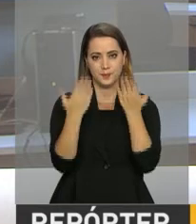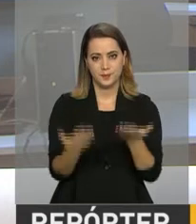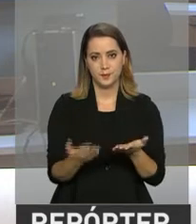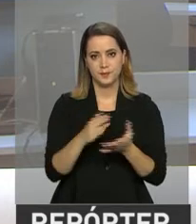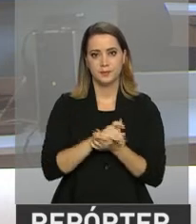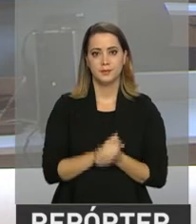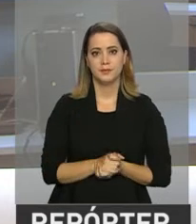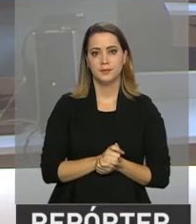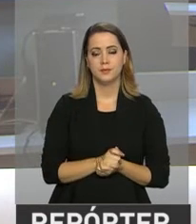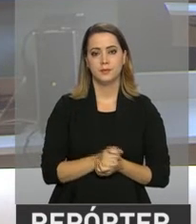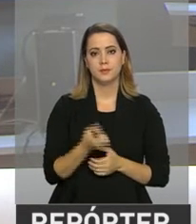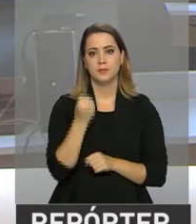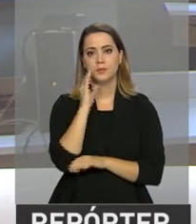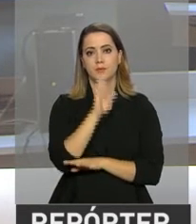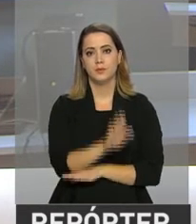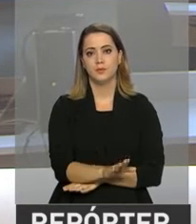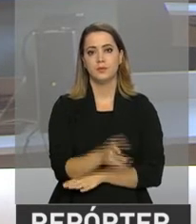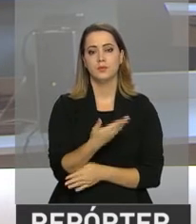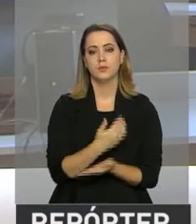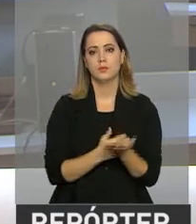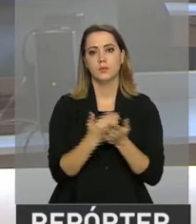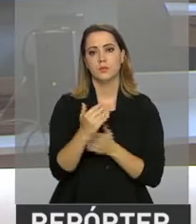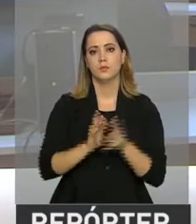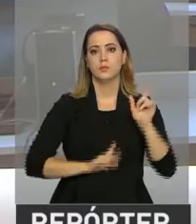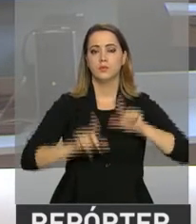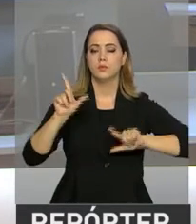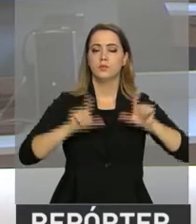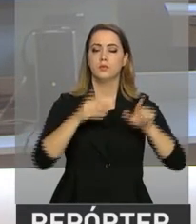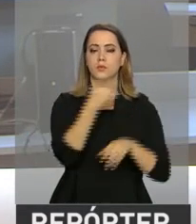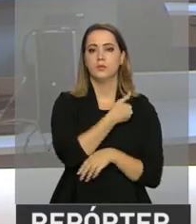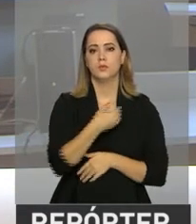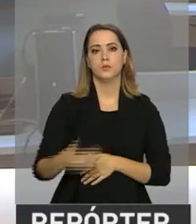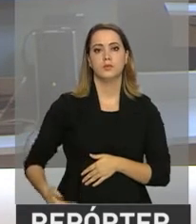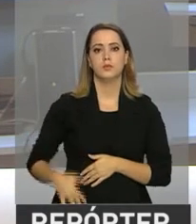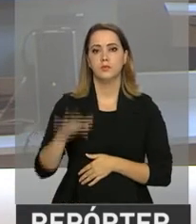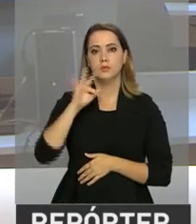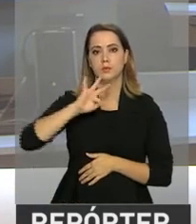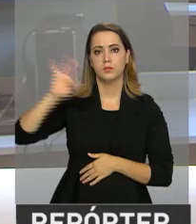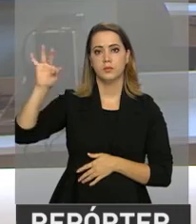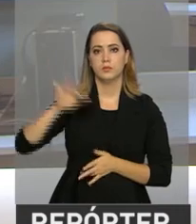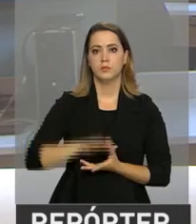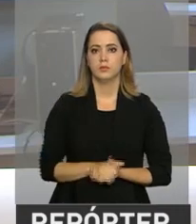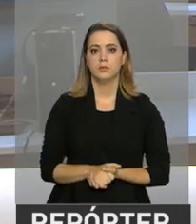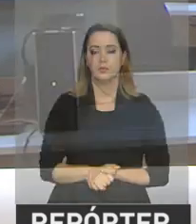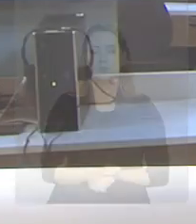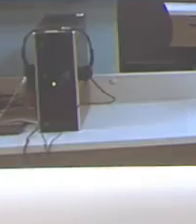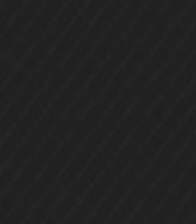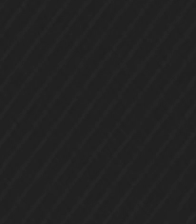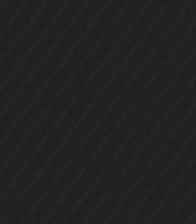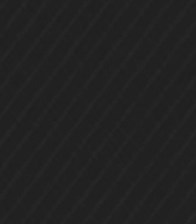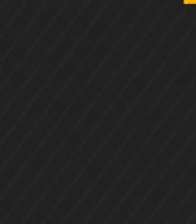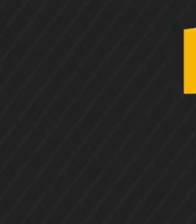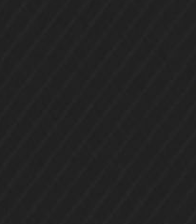próxima edição uma boa tarde pra você e continue com a gente aqui na nbr a tv do governo federal